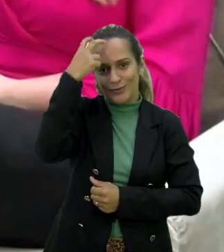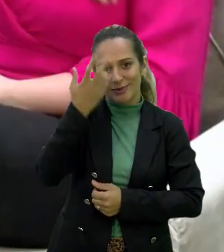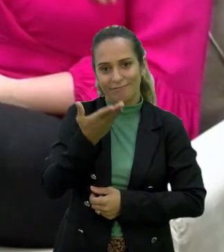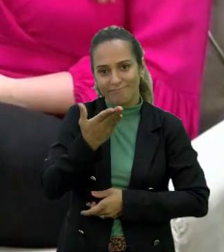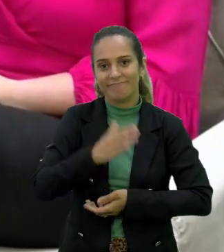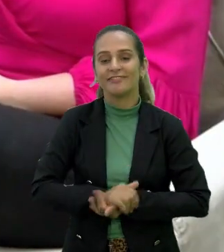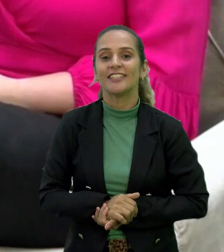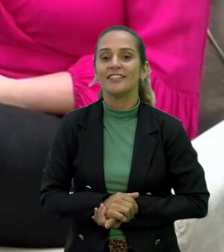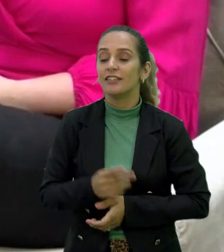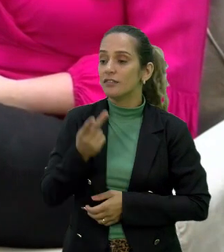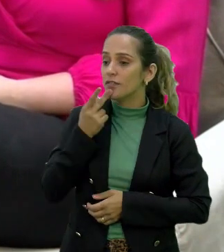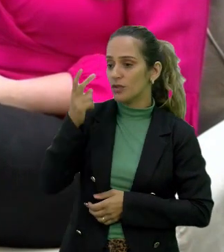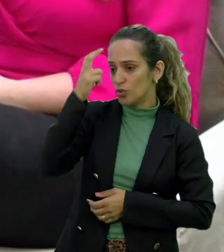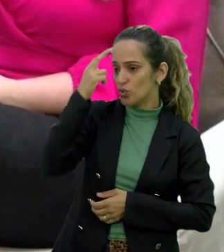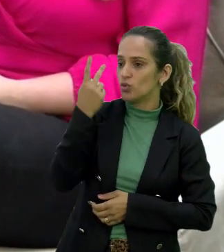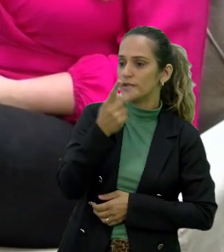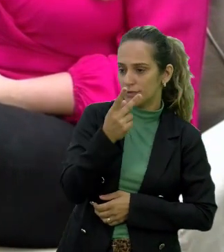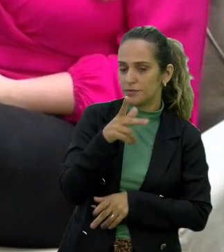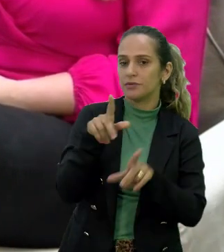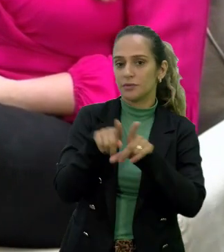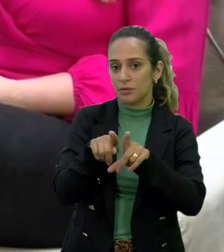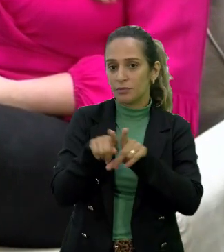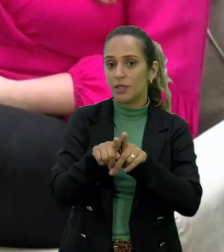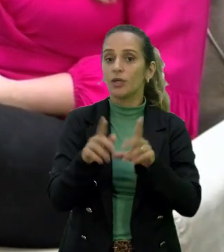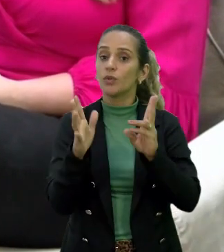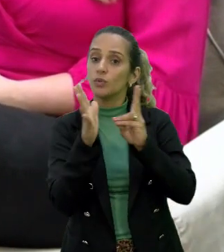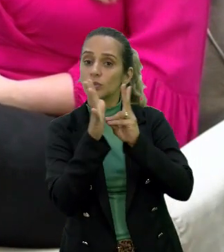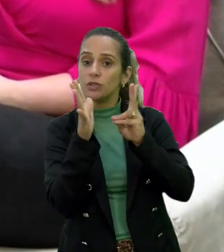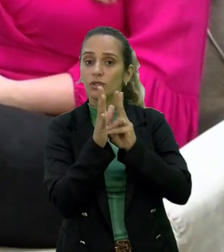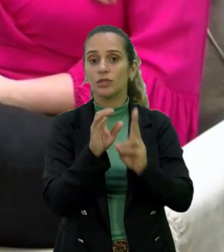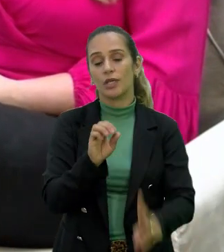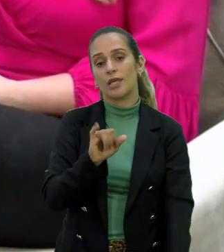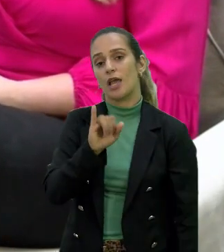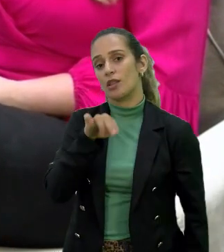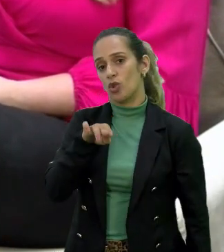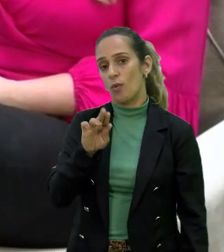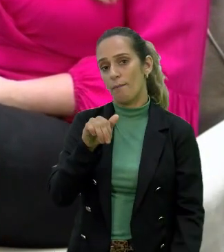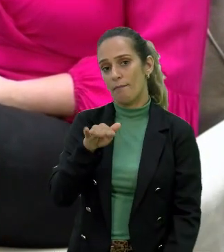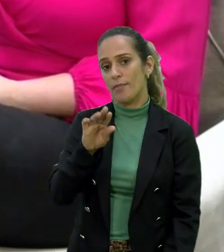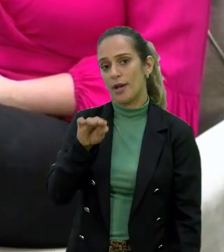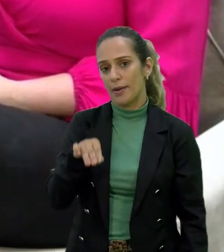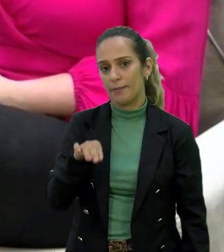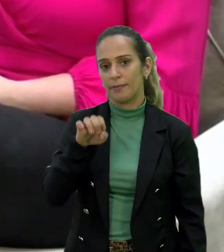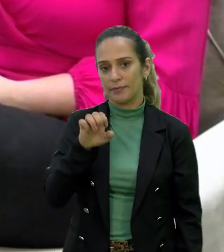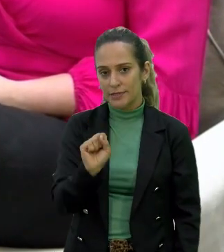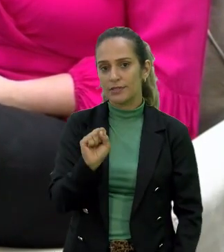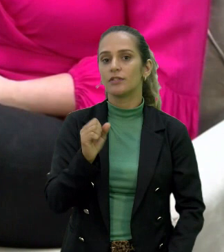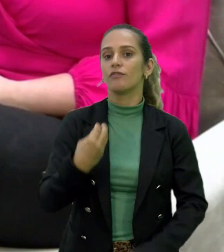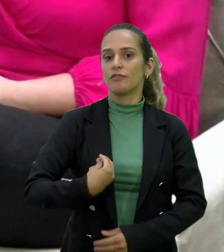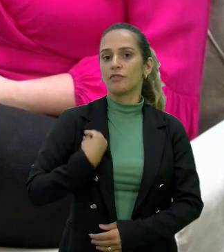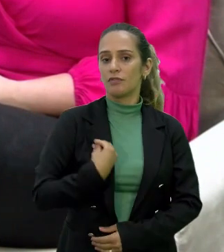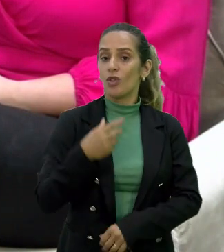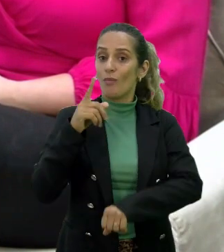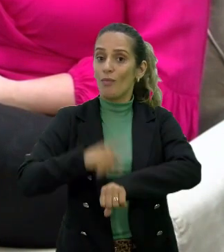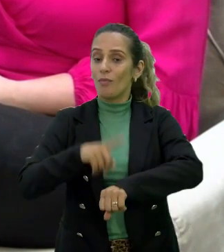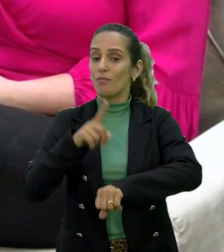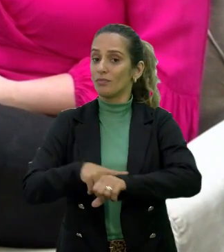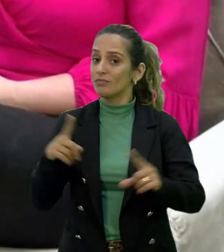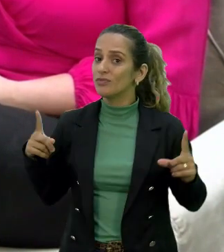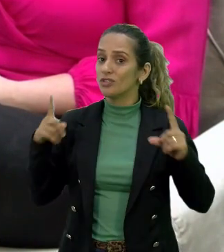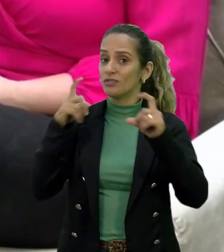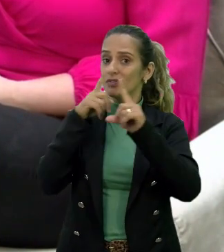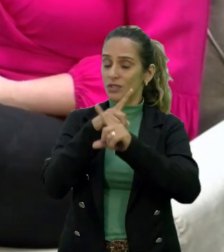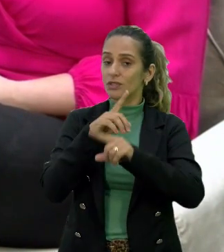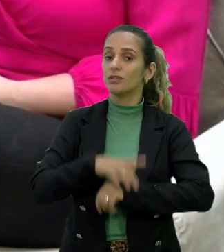falar em cultura deles os índios yanomamis que estão vivendo um momento muito difícil